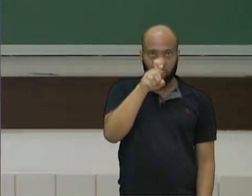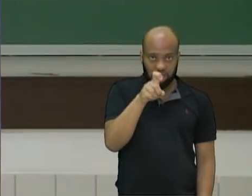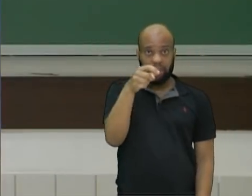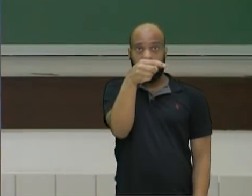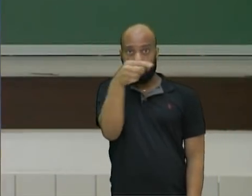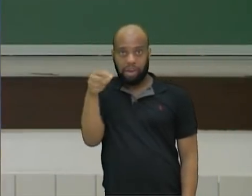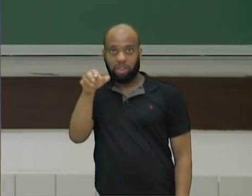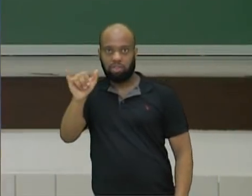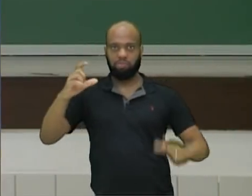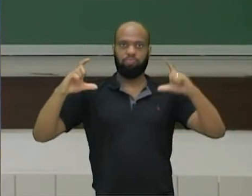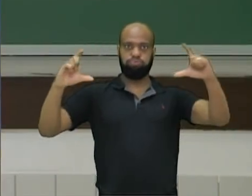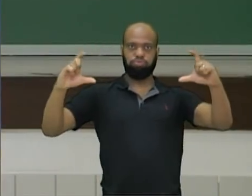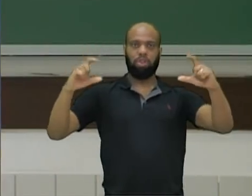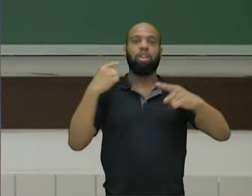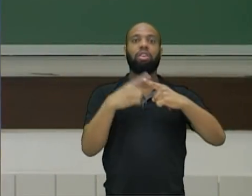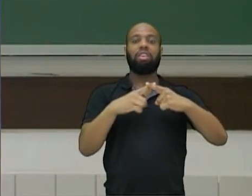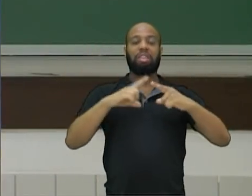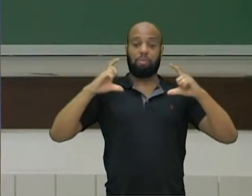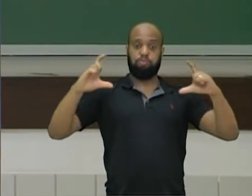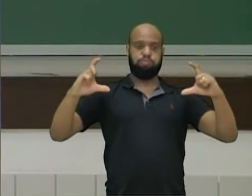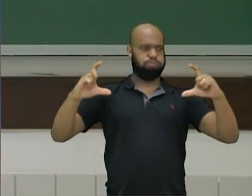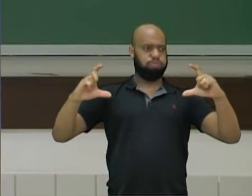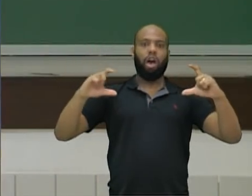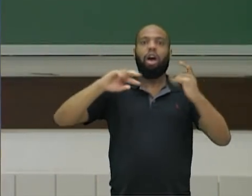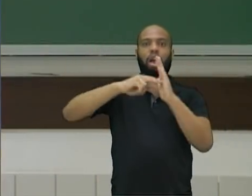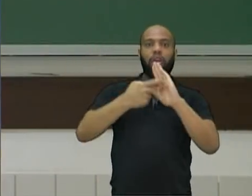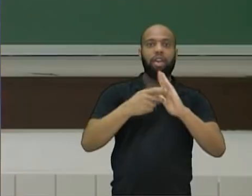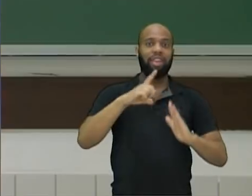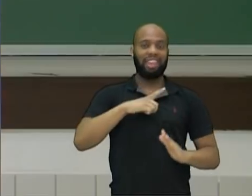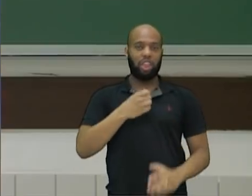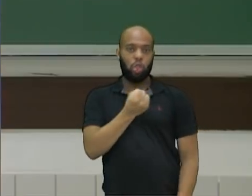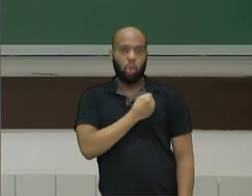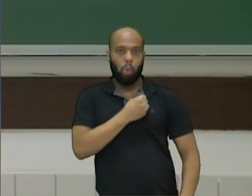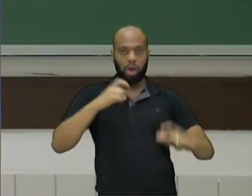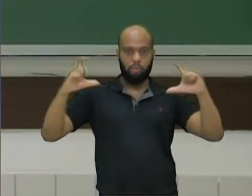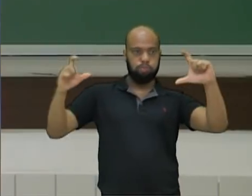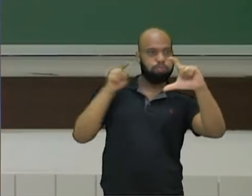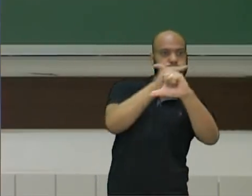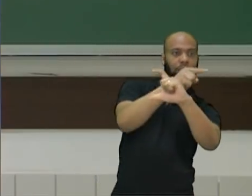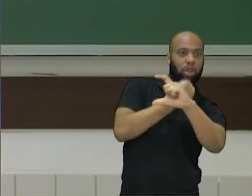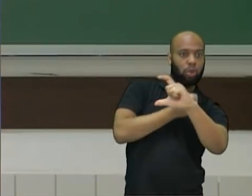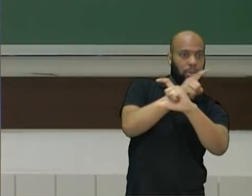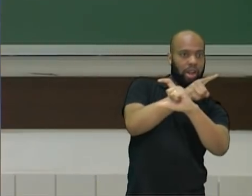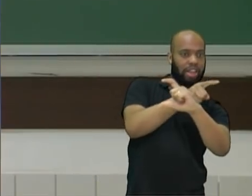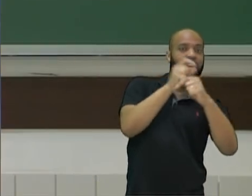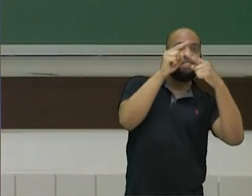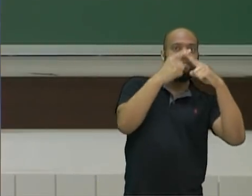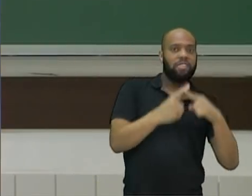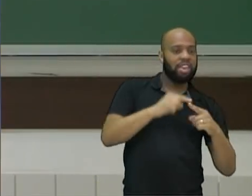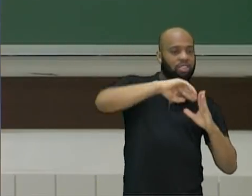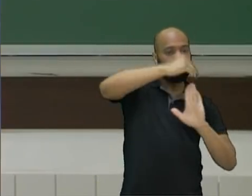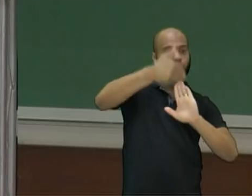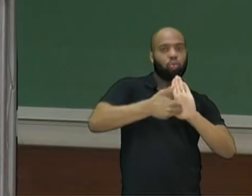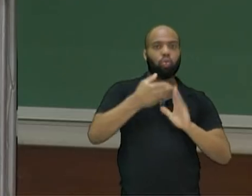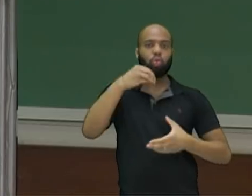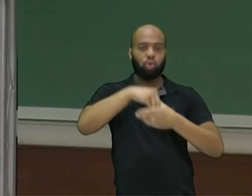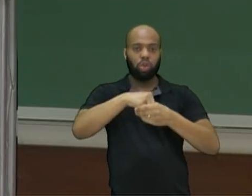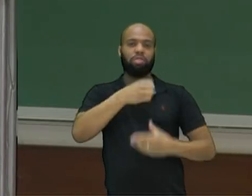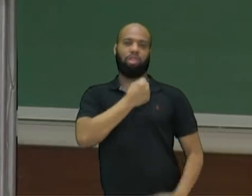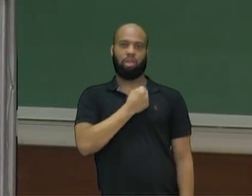aparece o parênteses, o número que está na frente multiplica todo mundo que está dentro do parênteses. Então, 5 vezes